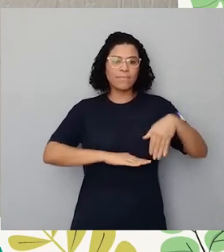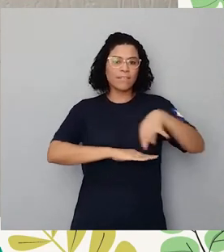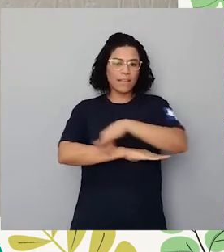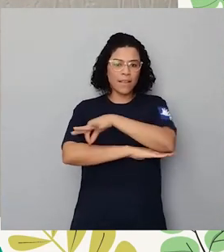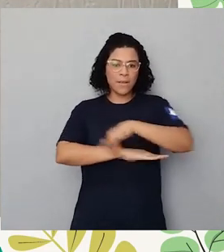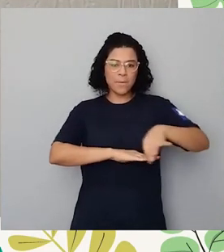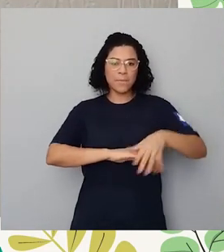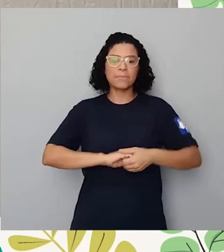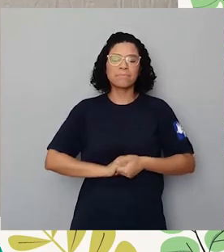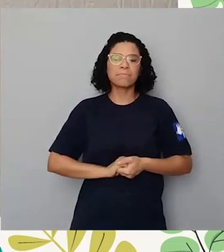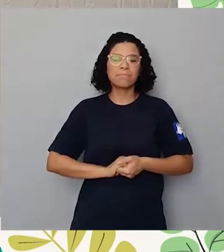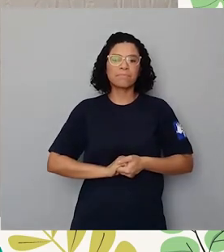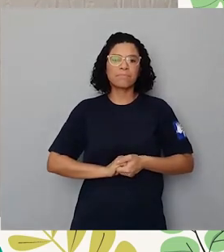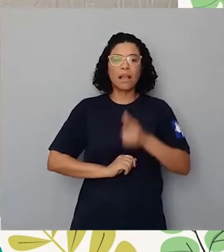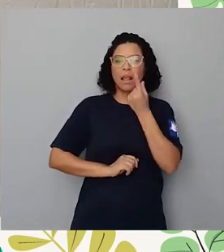régua,